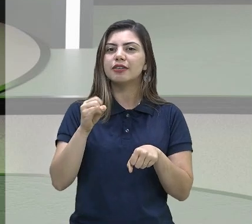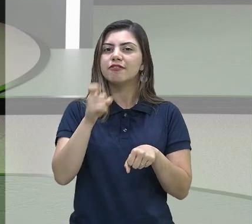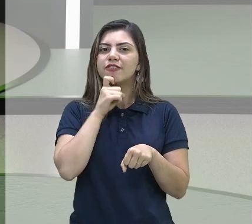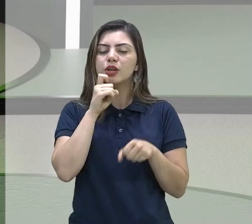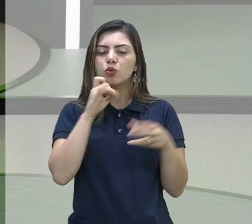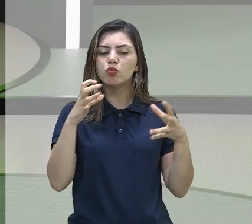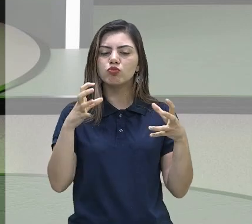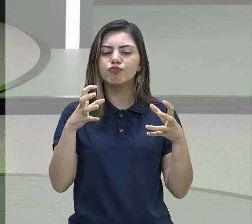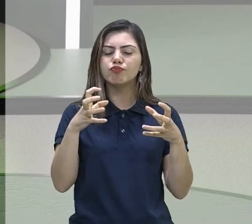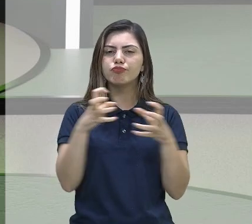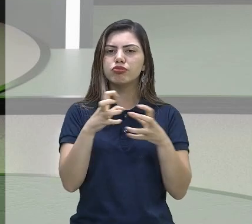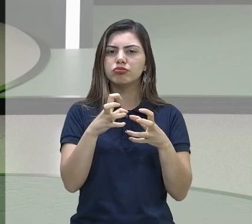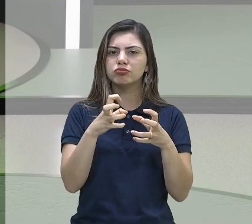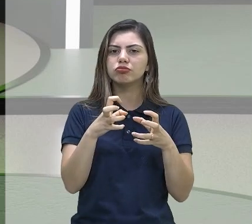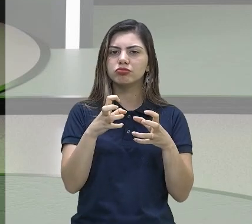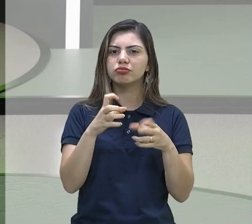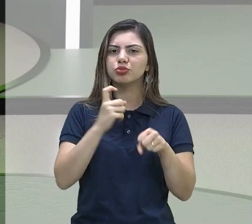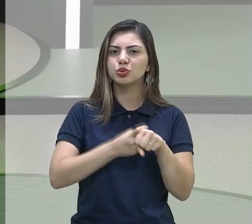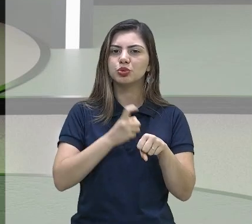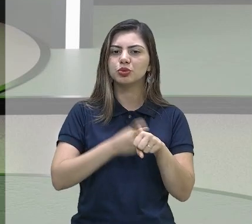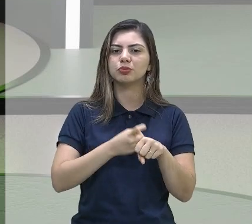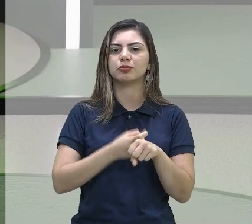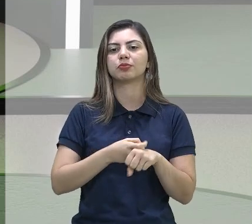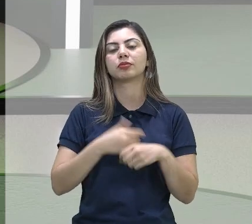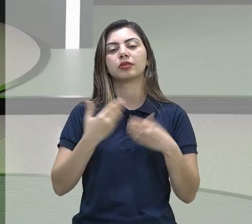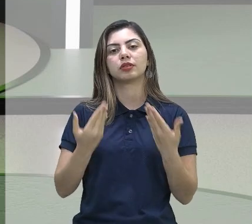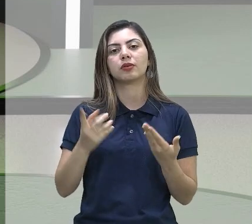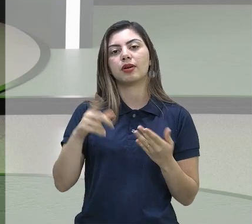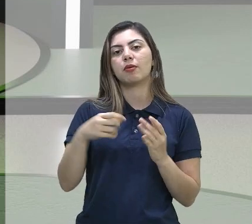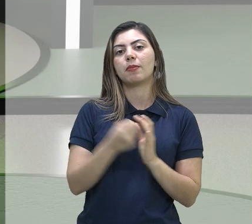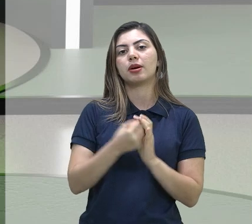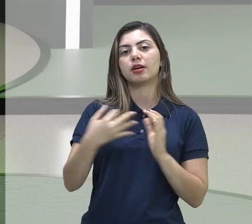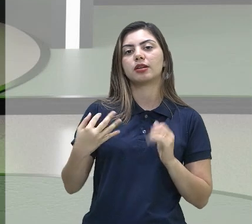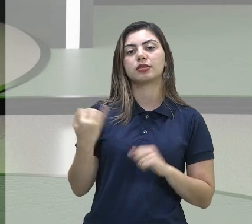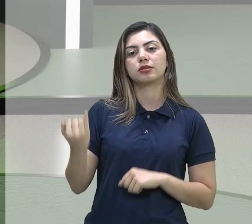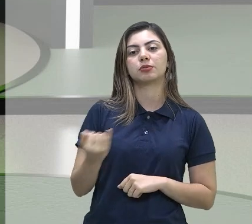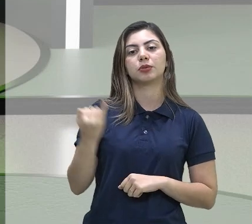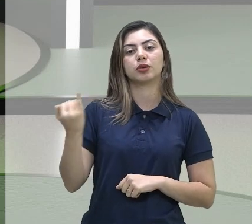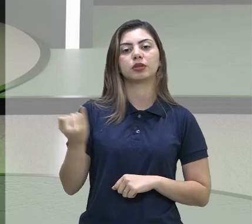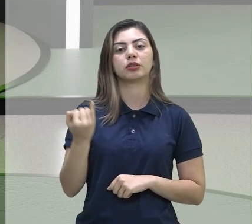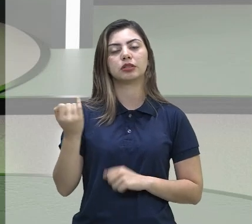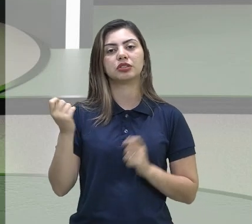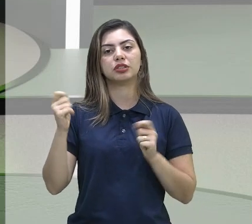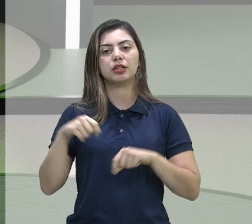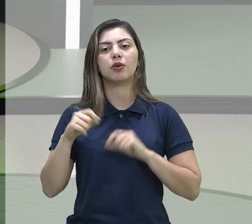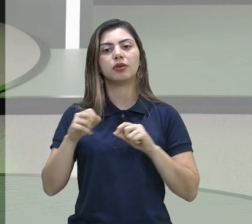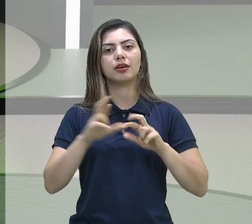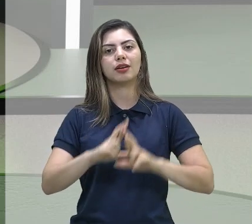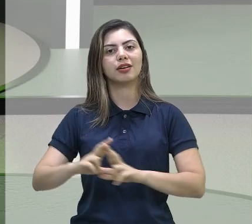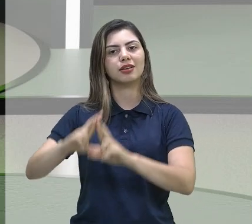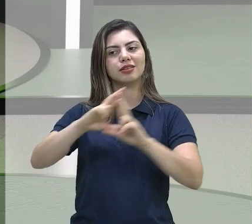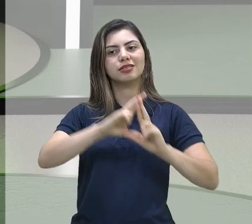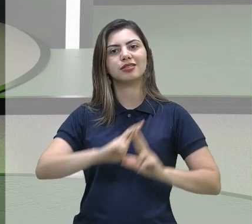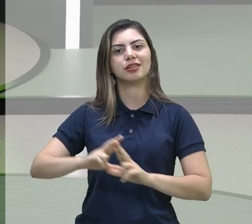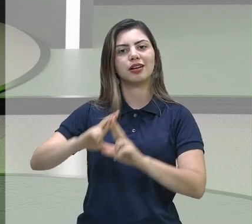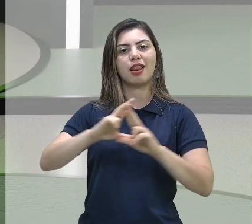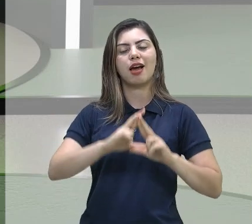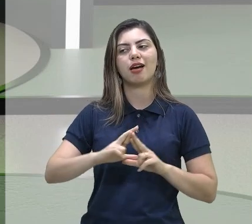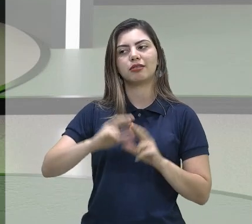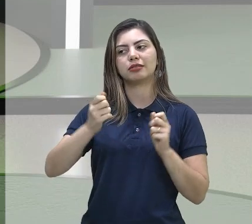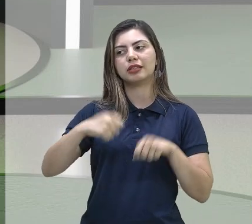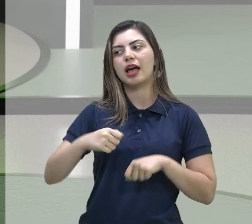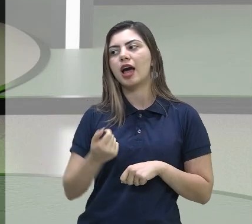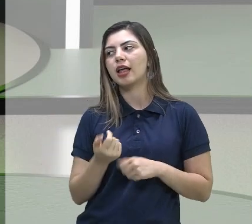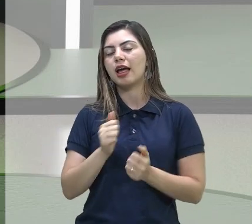muito importante dessa classe dos termoplásticos, permite que eles sejam reciclados e reutilizados várias